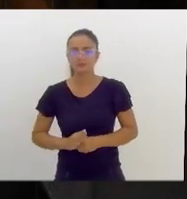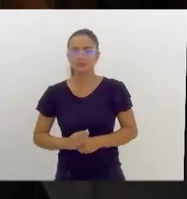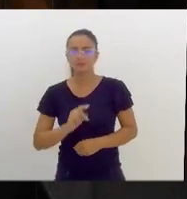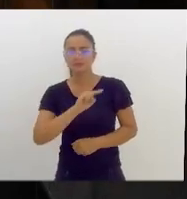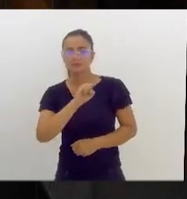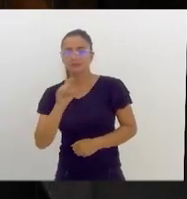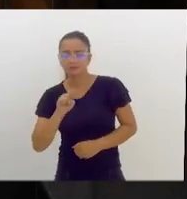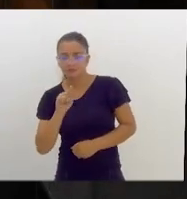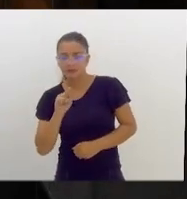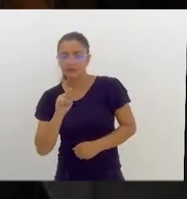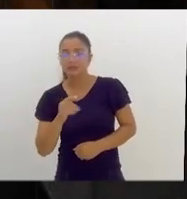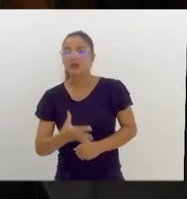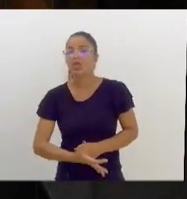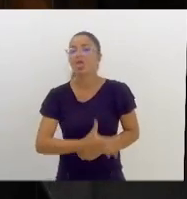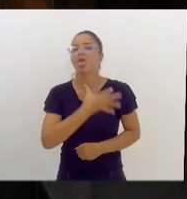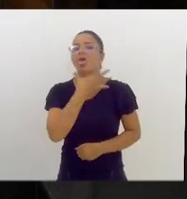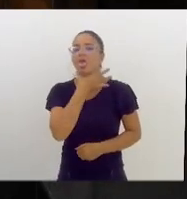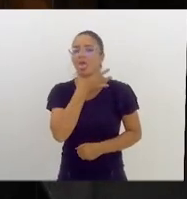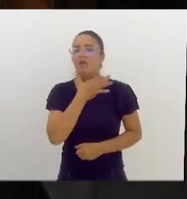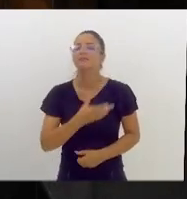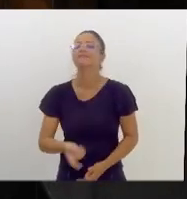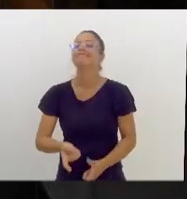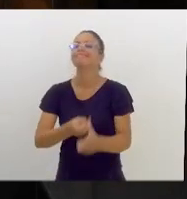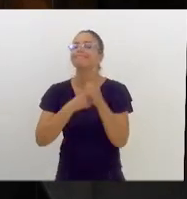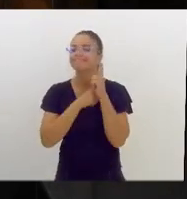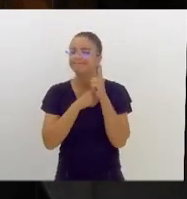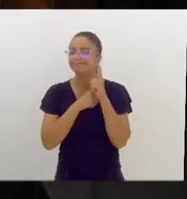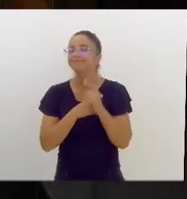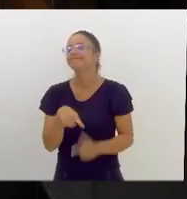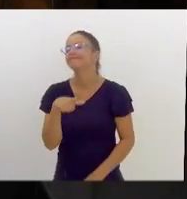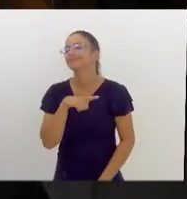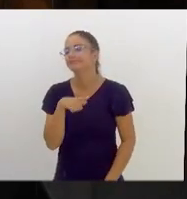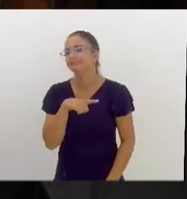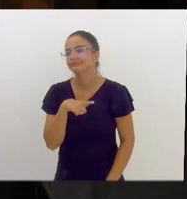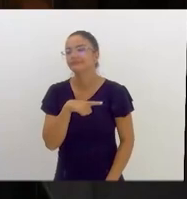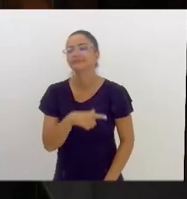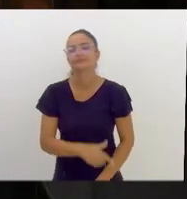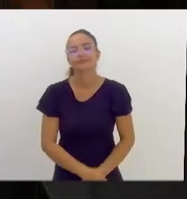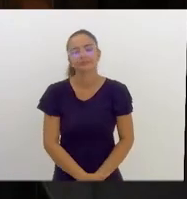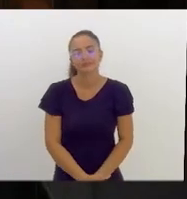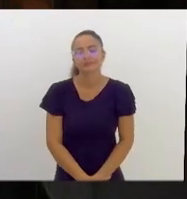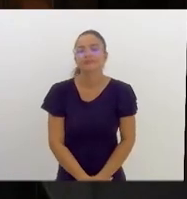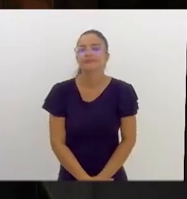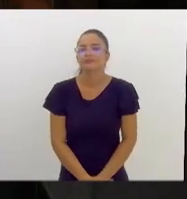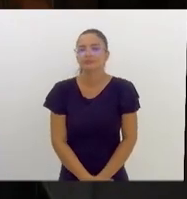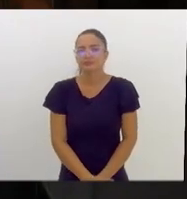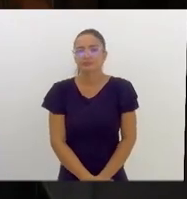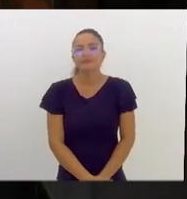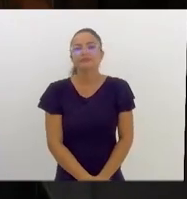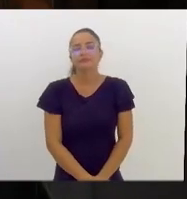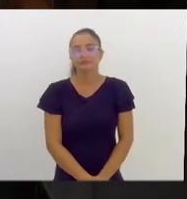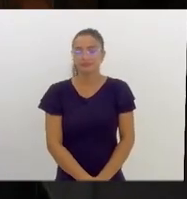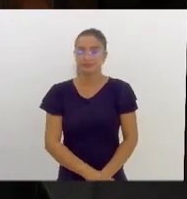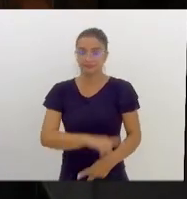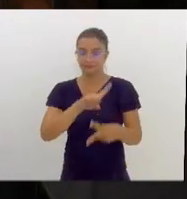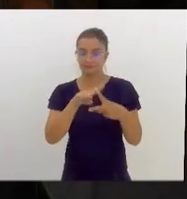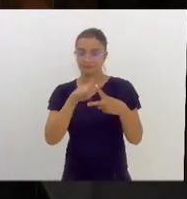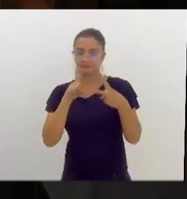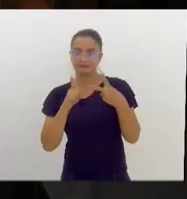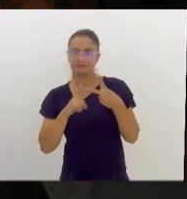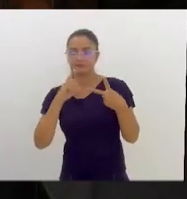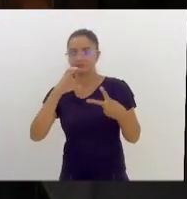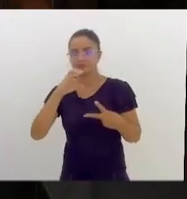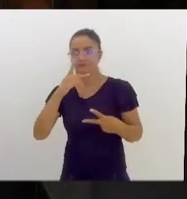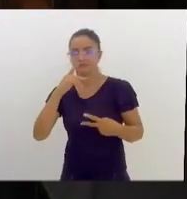a corda no pescoço, absolutamente enforcados. Então, as duas CPIs aqui